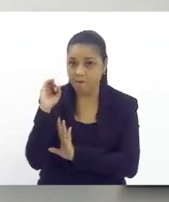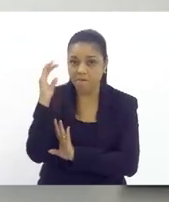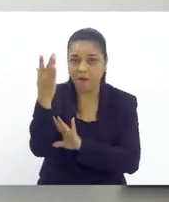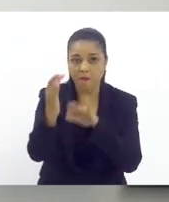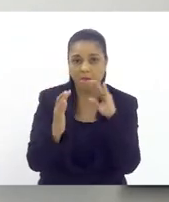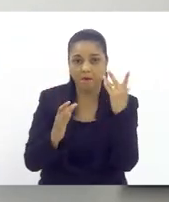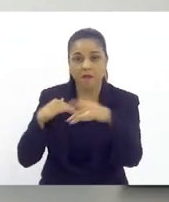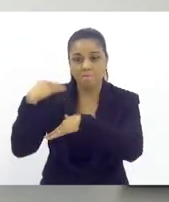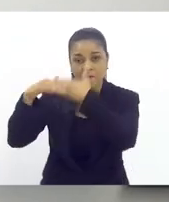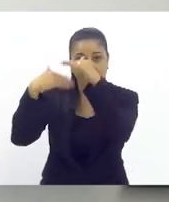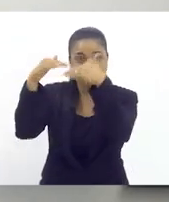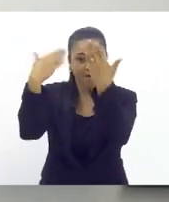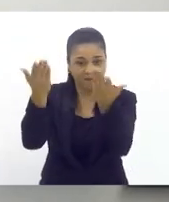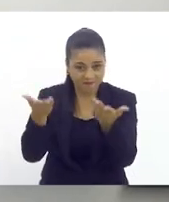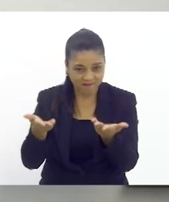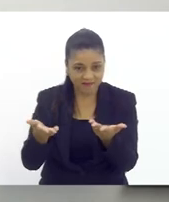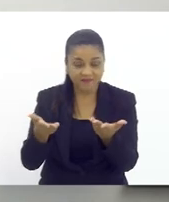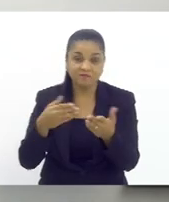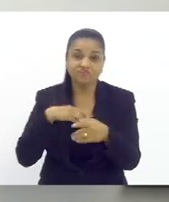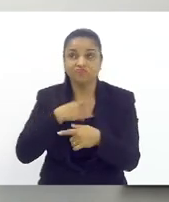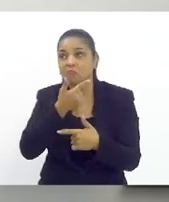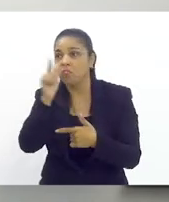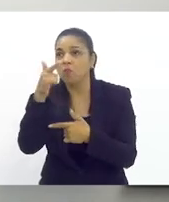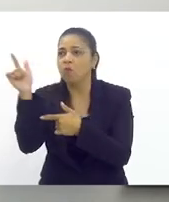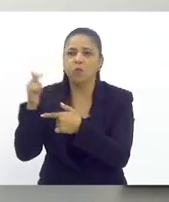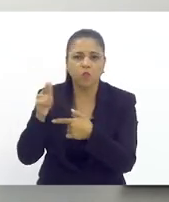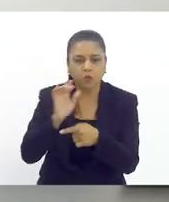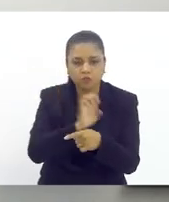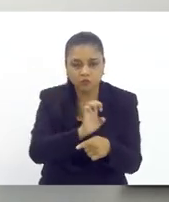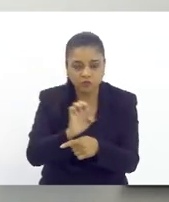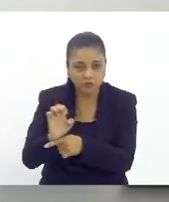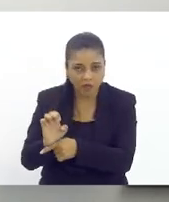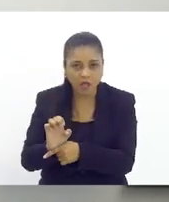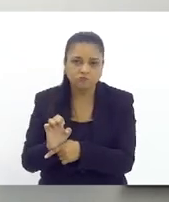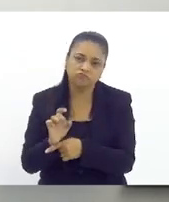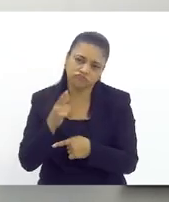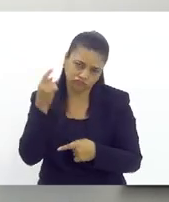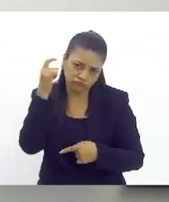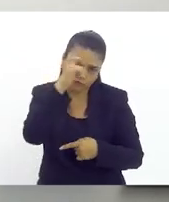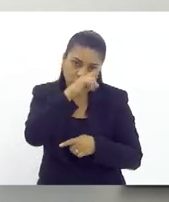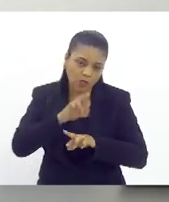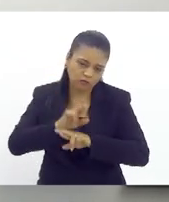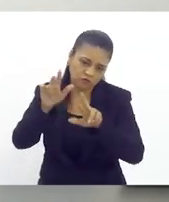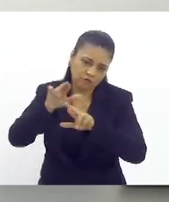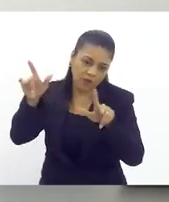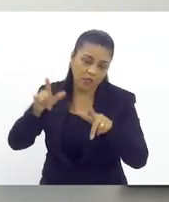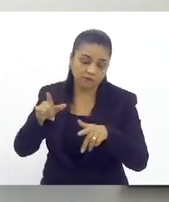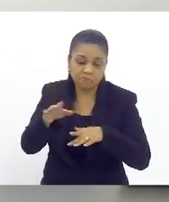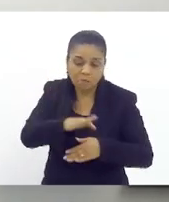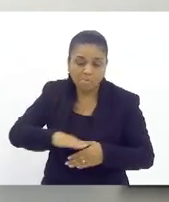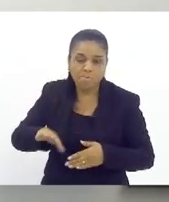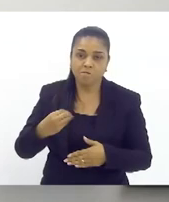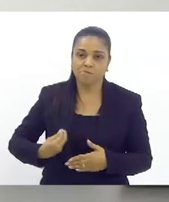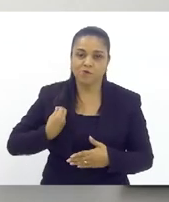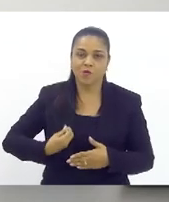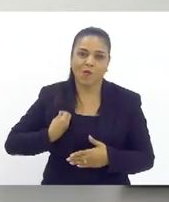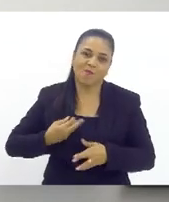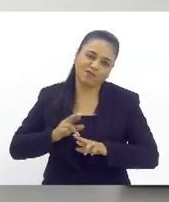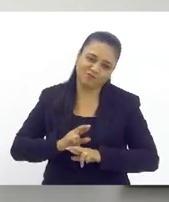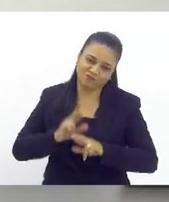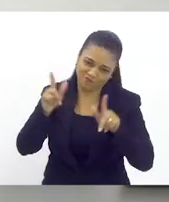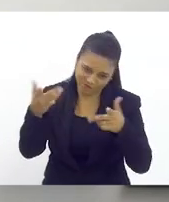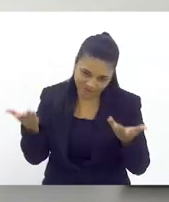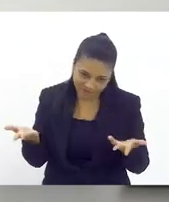eminentemente Florestal né porque também outros estados vão ter outras dificuldades por ter biomas que não são florestais como a Mata Atlântica